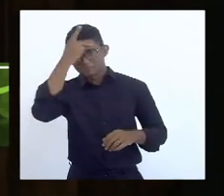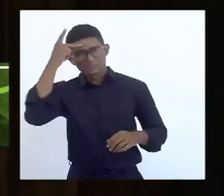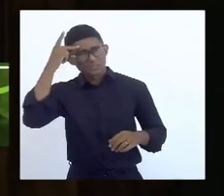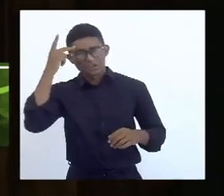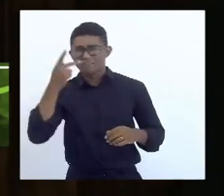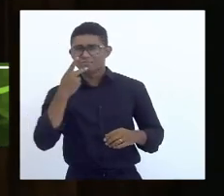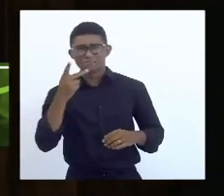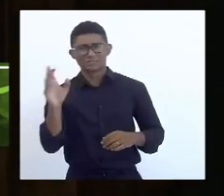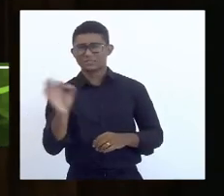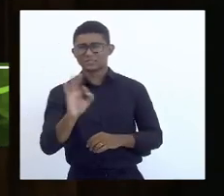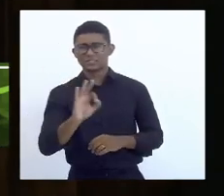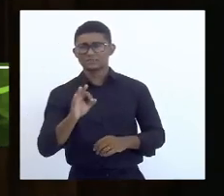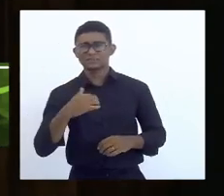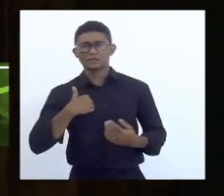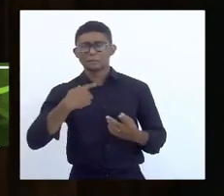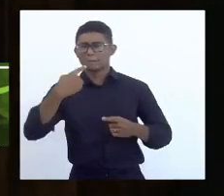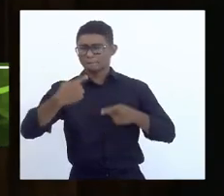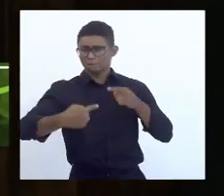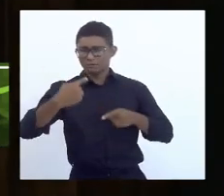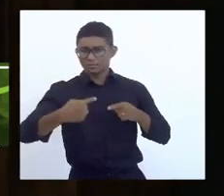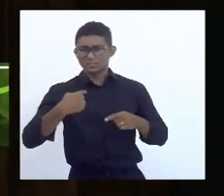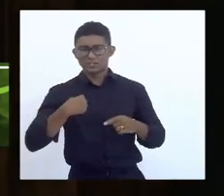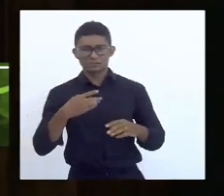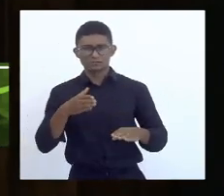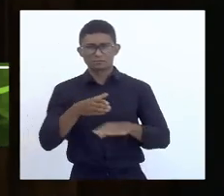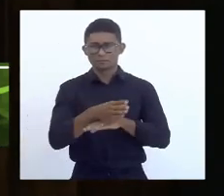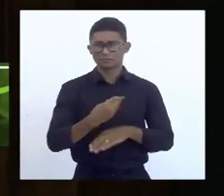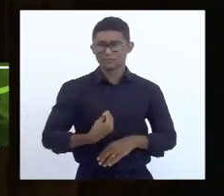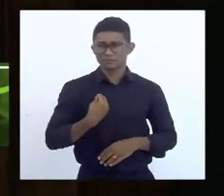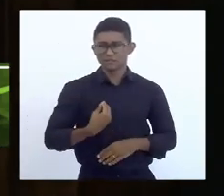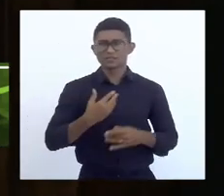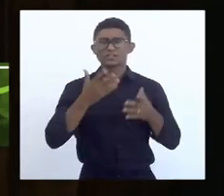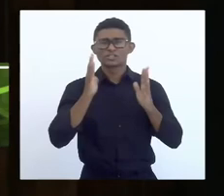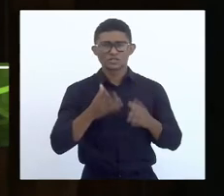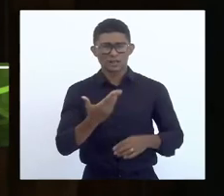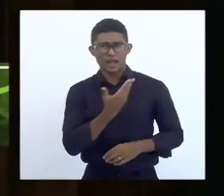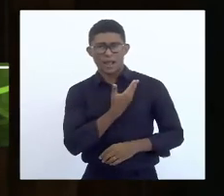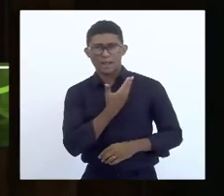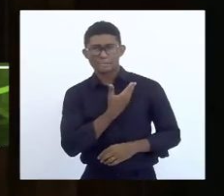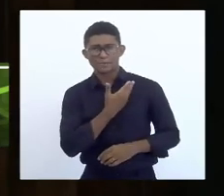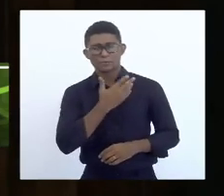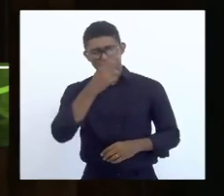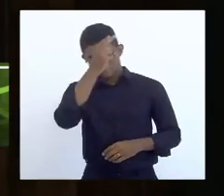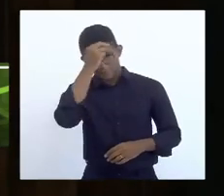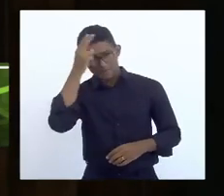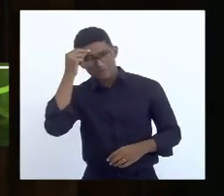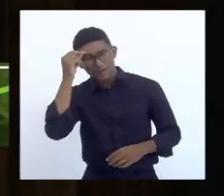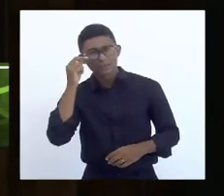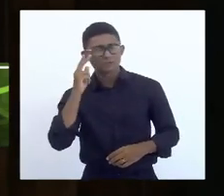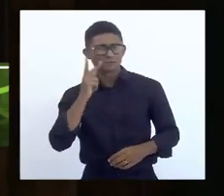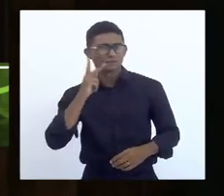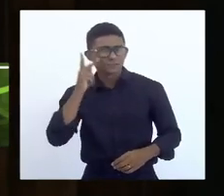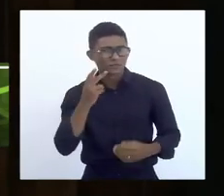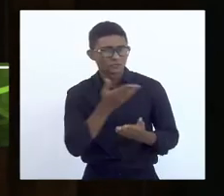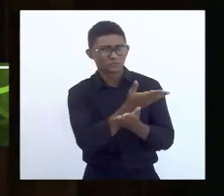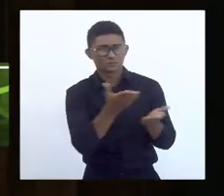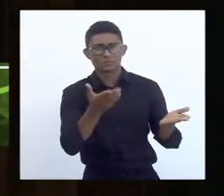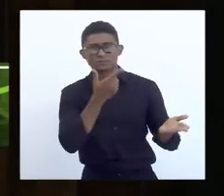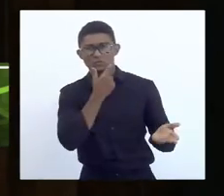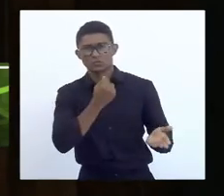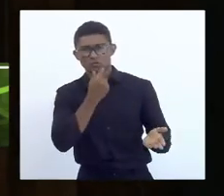na política, eu já convivi com amigos vereadores, prefeitos, que tiveram filhos no início de mandato, durante campanha, e